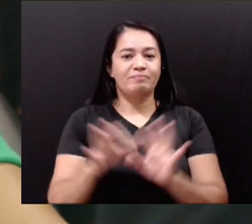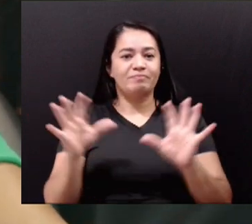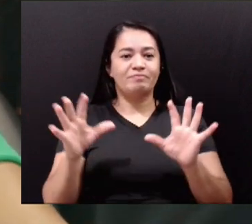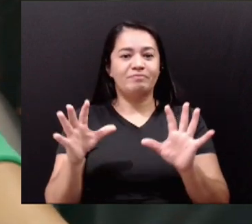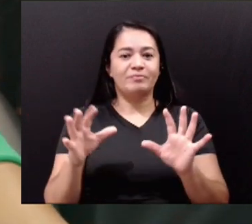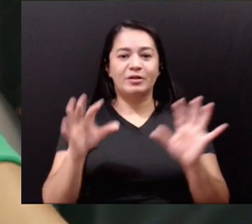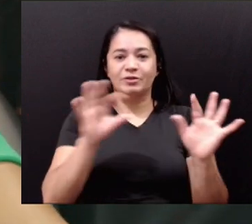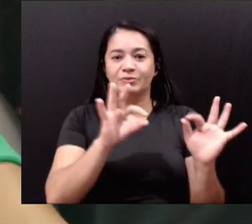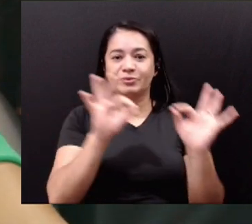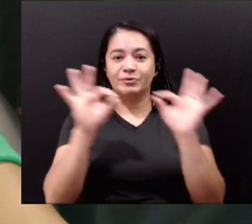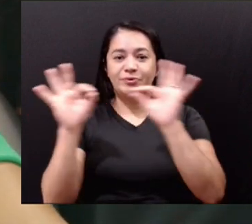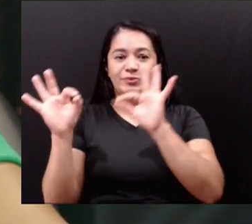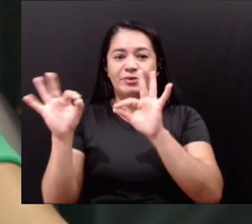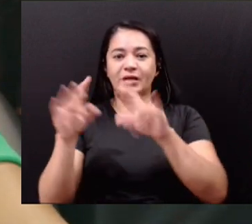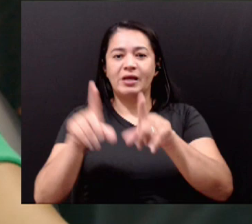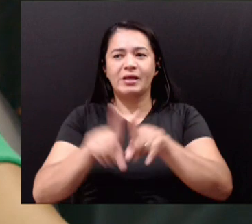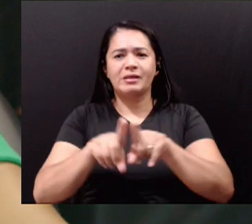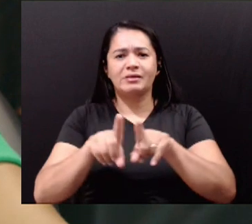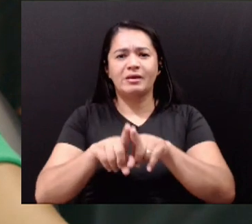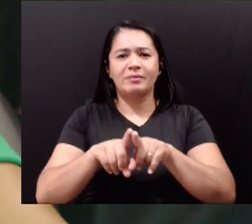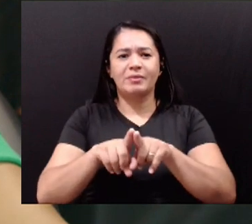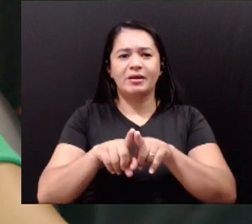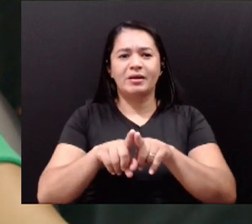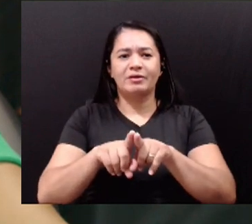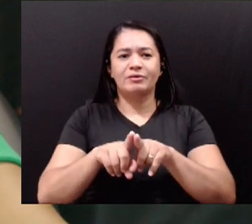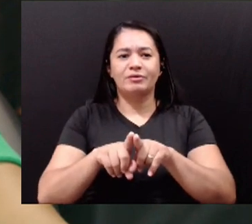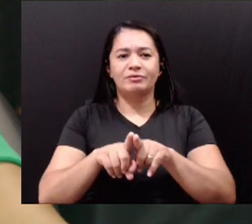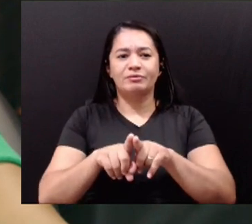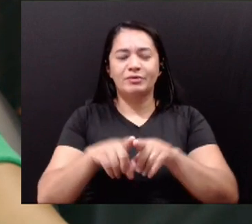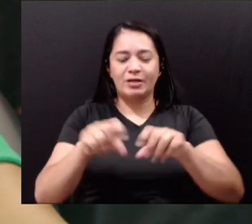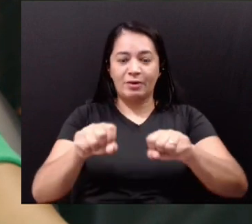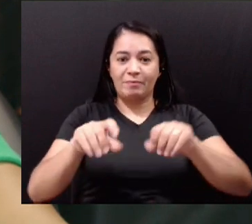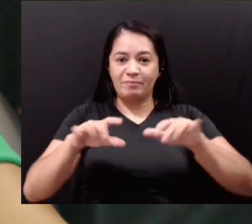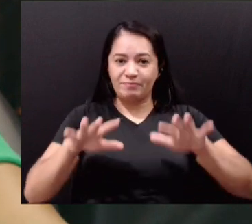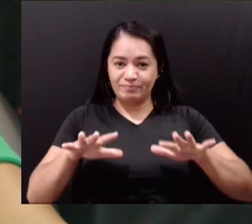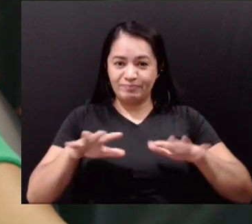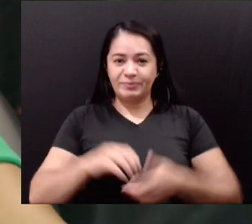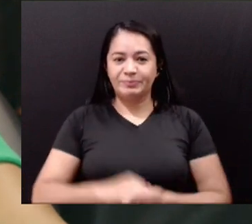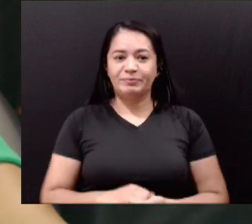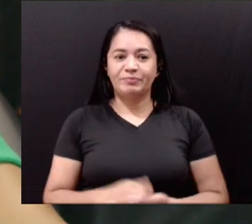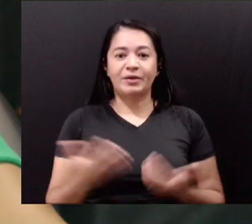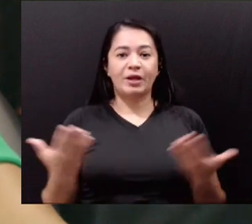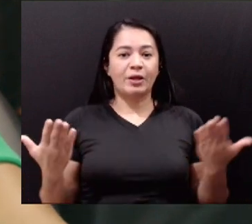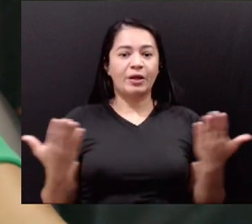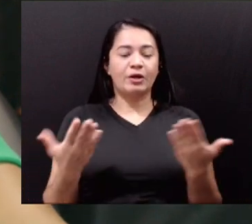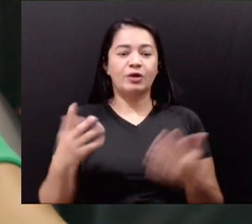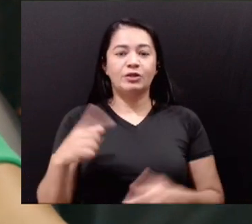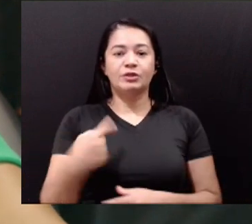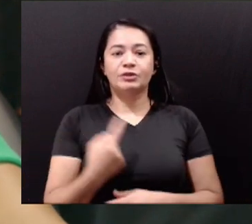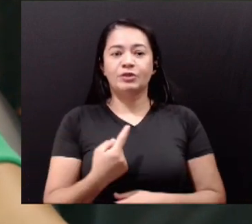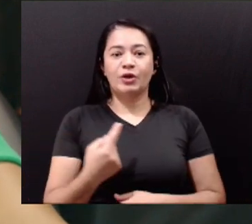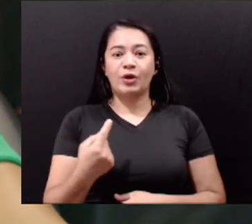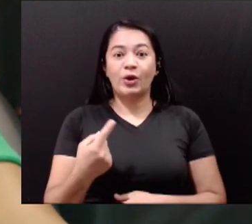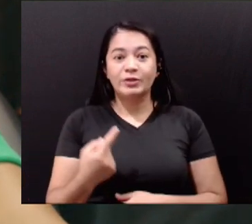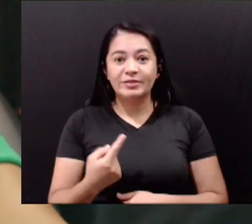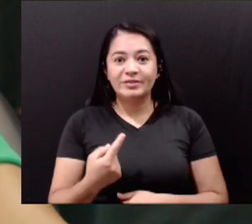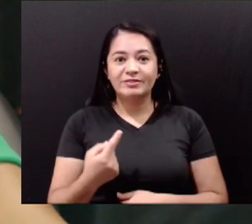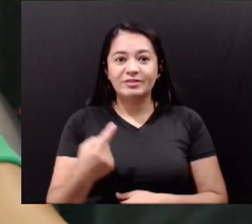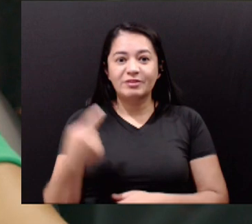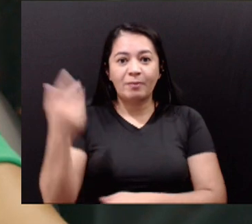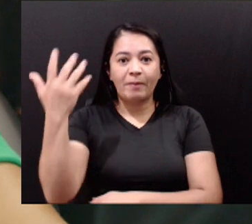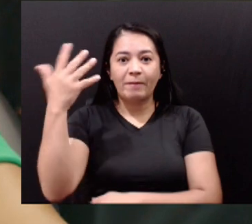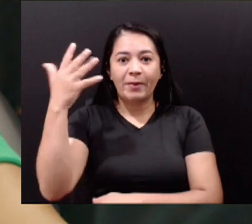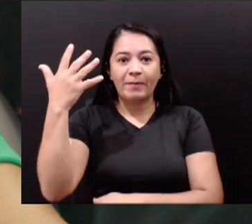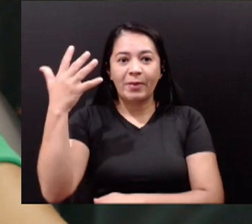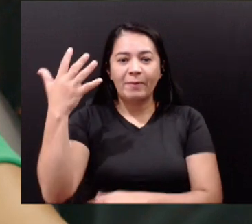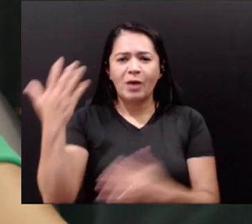ir até o plenário José Maria Matosinho. Agora nós vamos com a previsão do tempo, finalzão de semana chegando. Como é que será que fica o